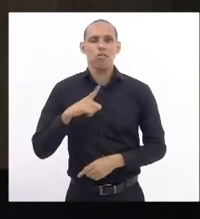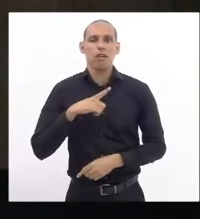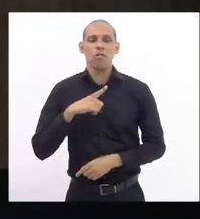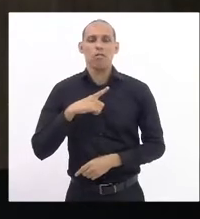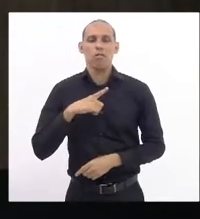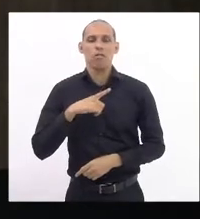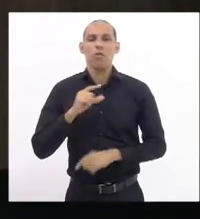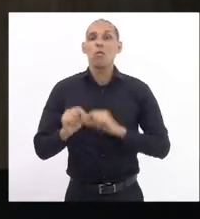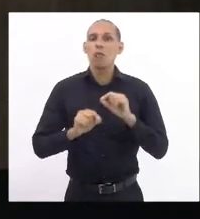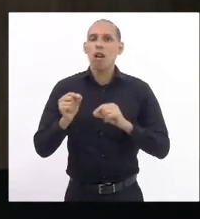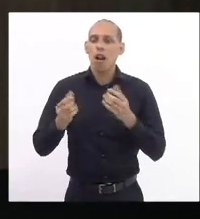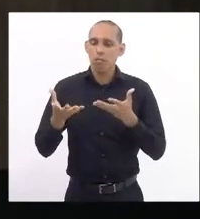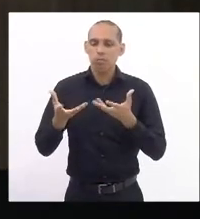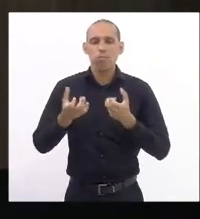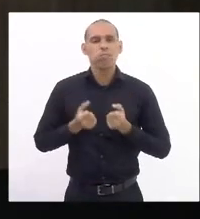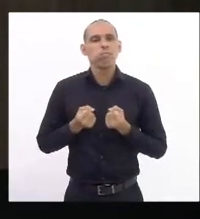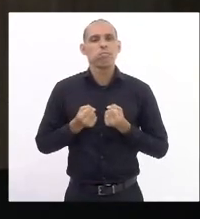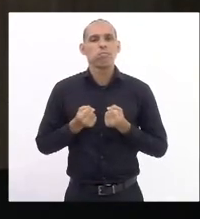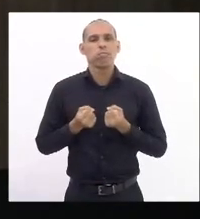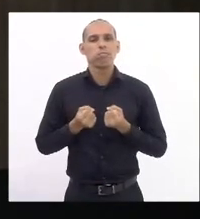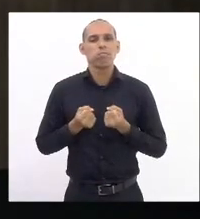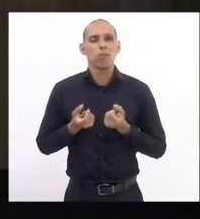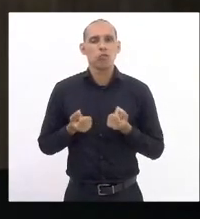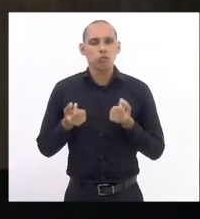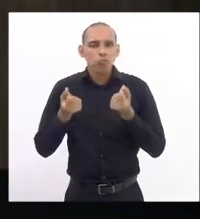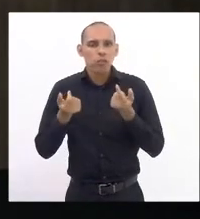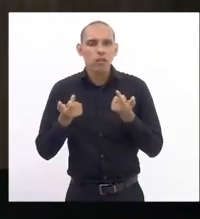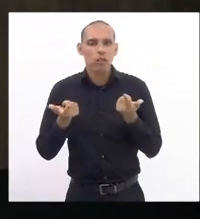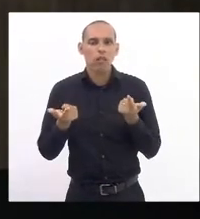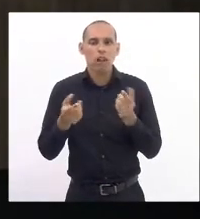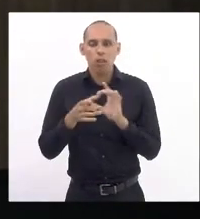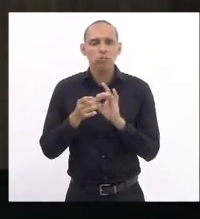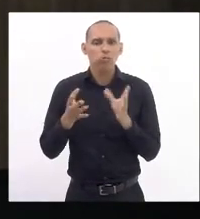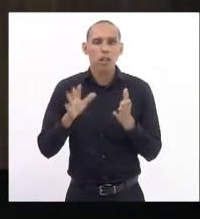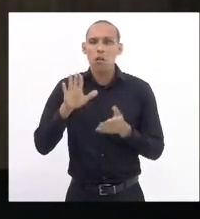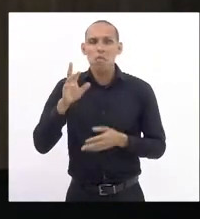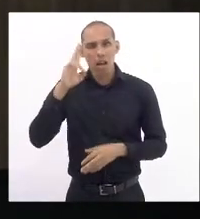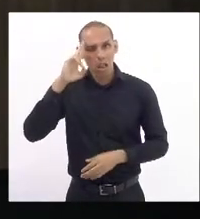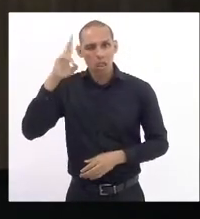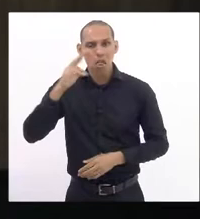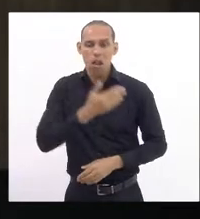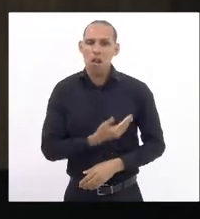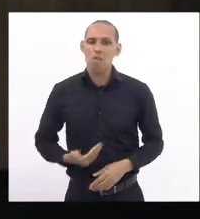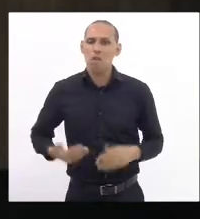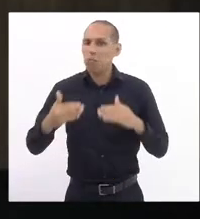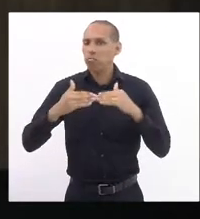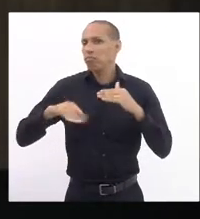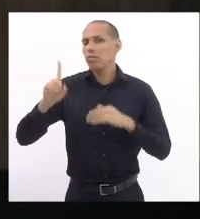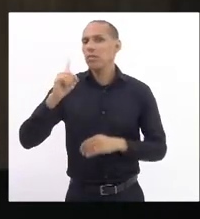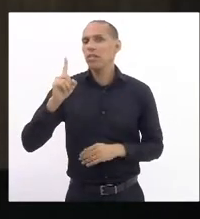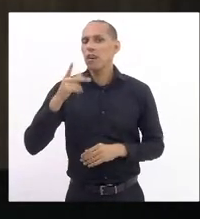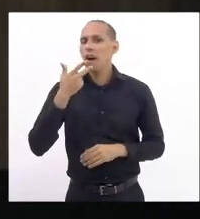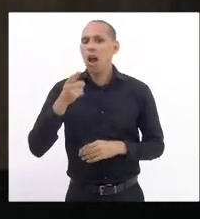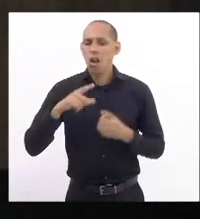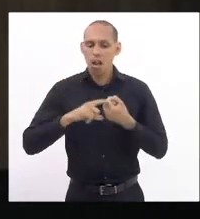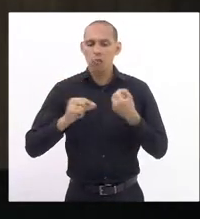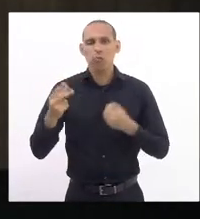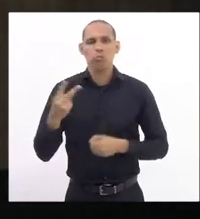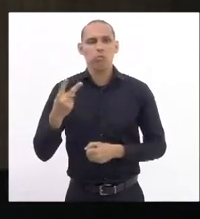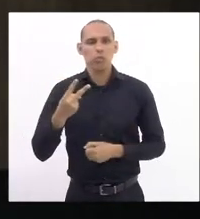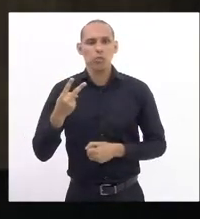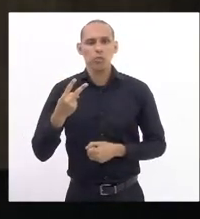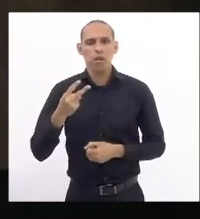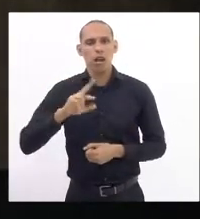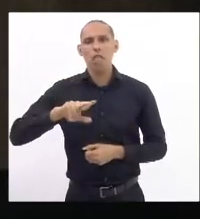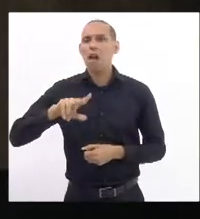certo? À gratificação. Era autorizativo e o líder do governo não concordou. Argumentou no artigo 2º que não